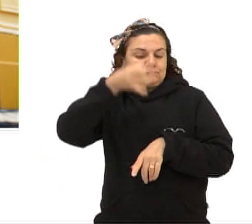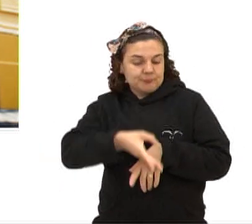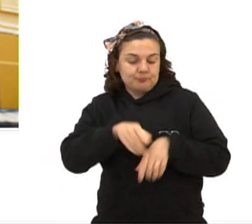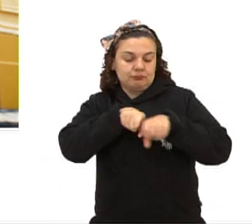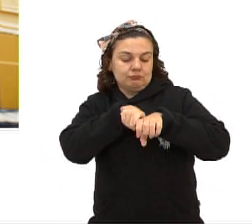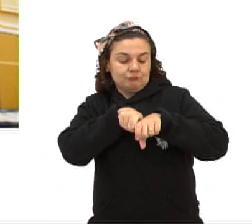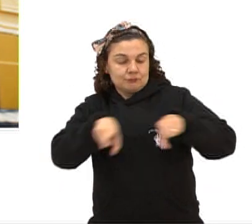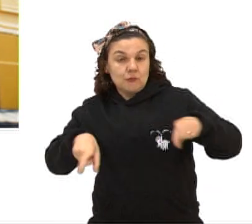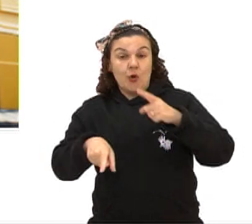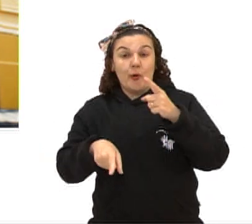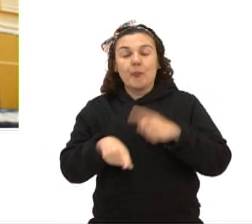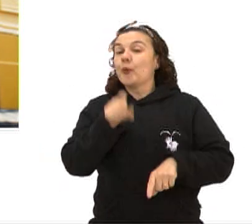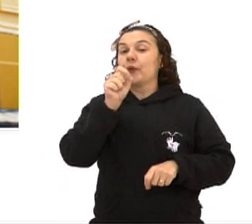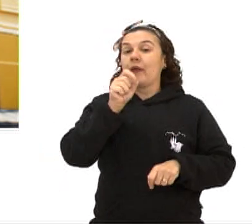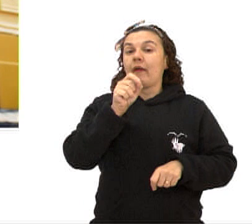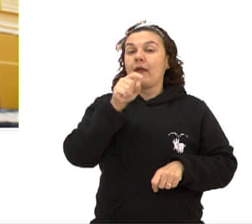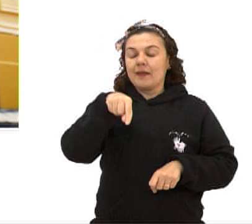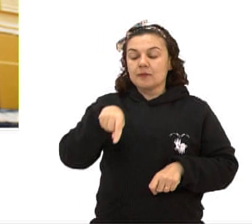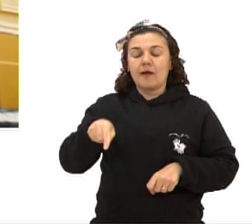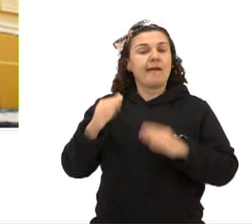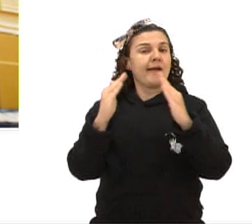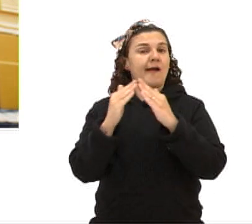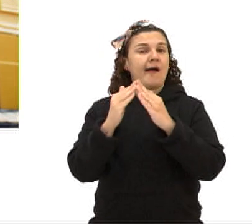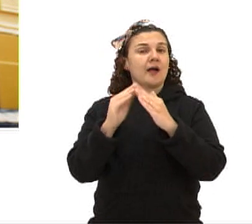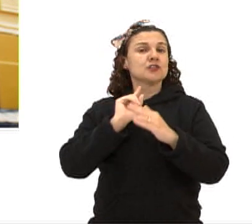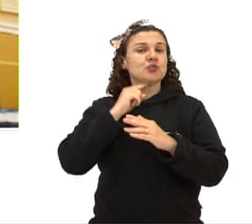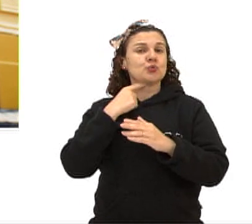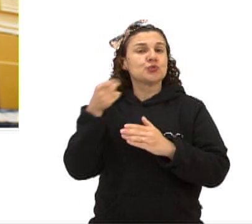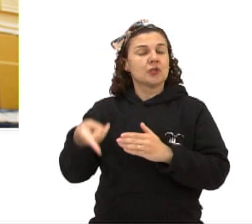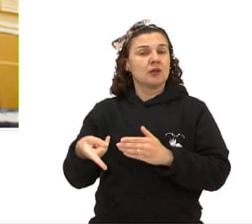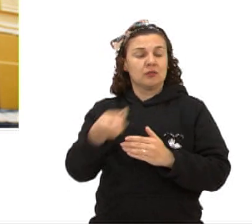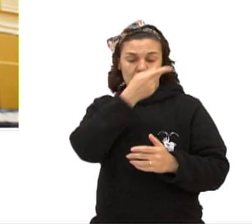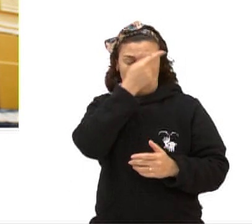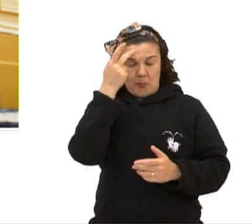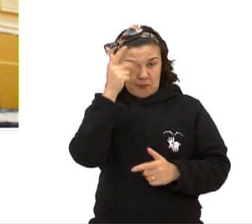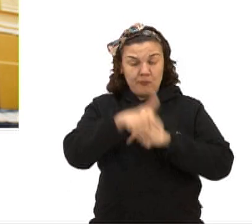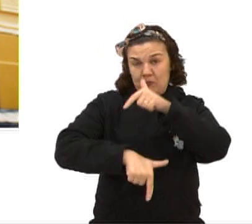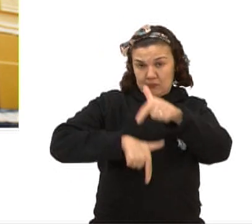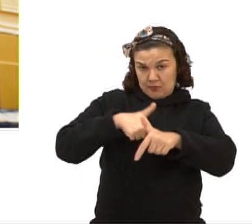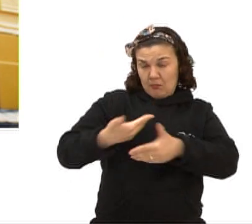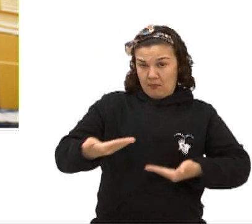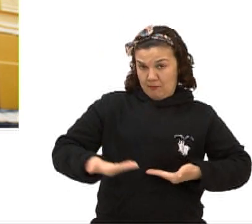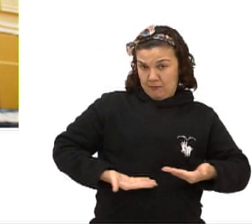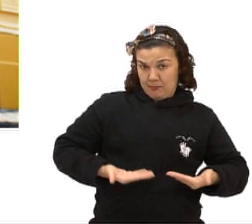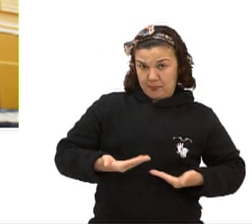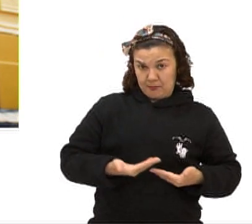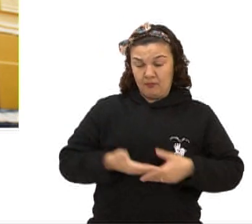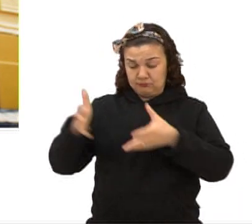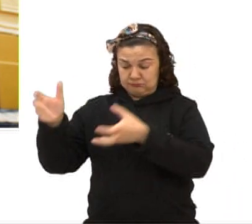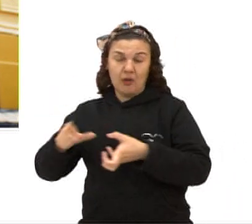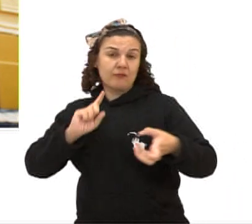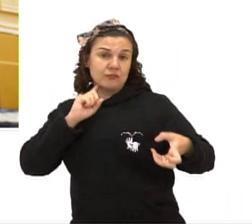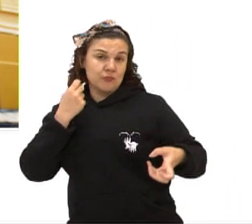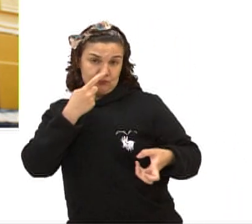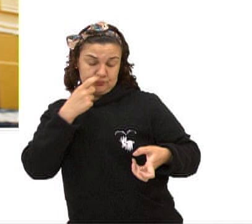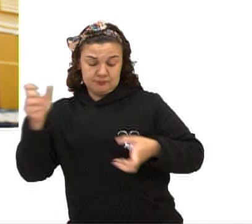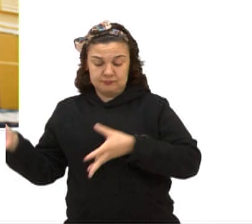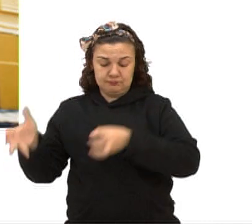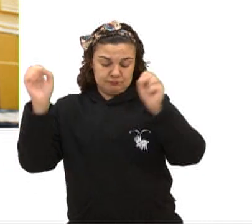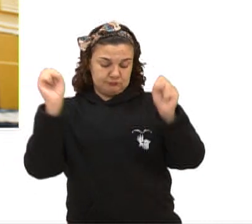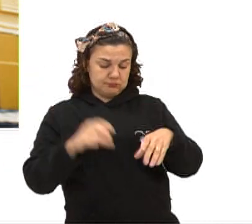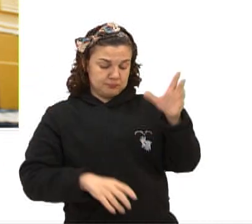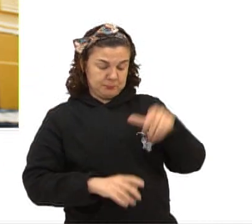o esgoto era recolhido nas casas. Existiam cidadãos que se prestavam a esse serviço. A gente vai falar mais sobre